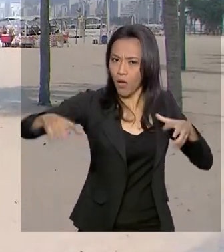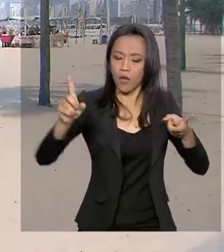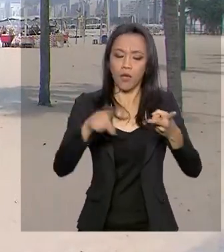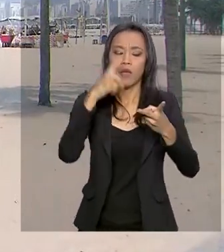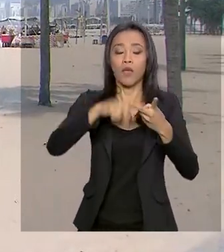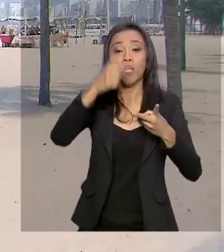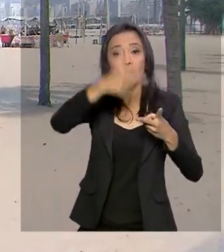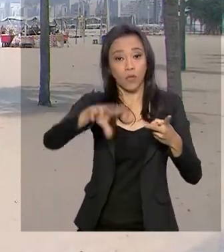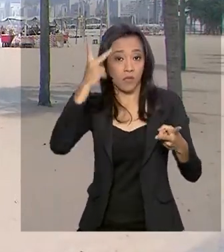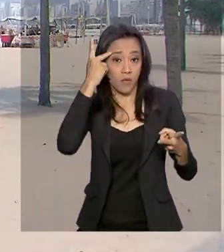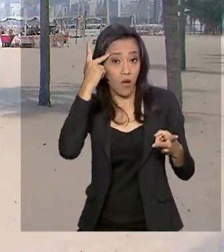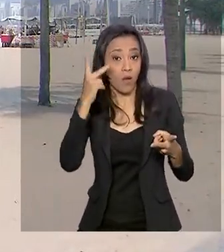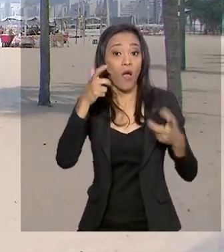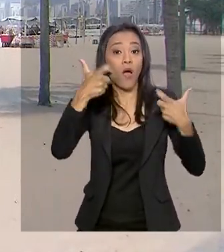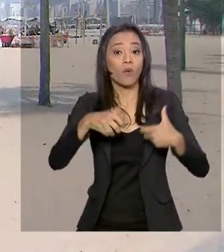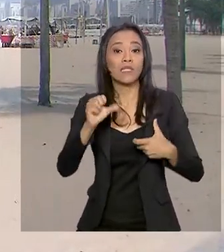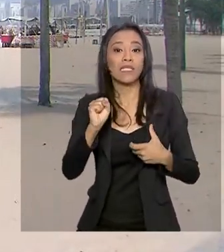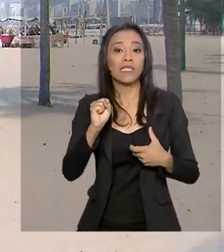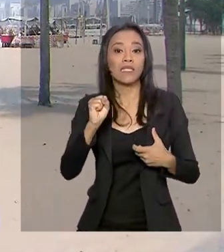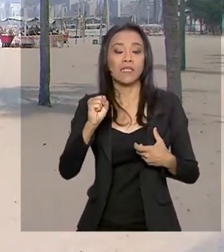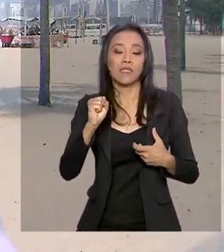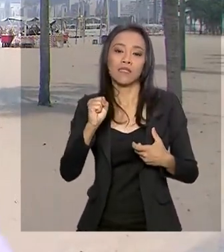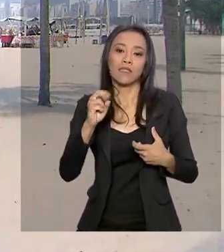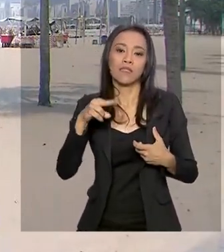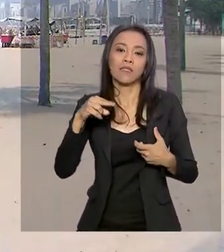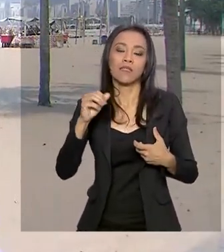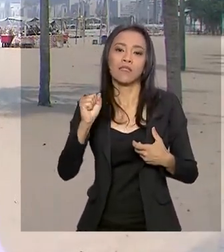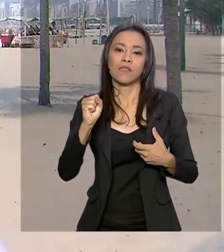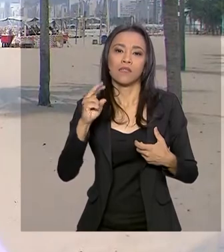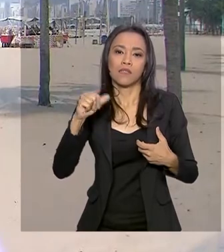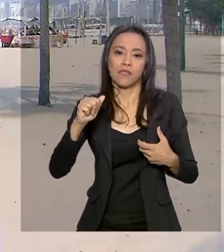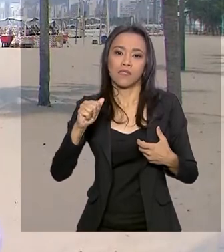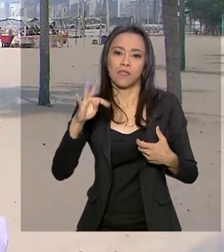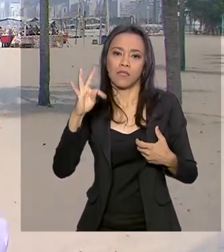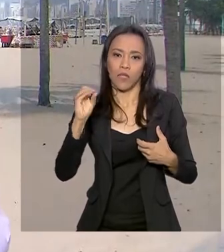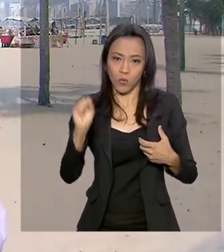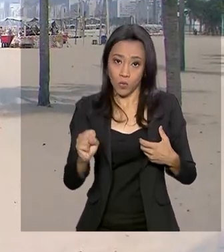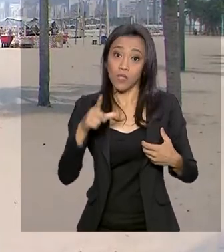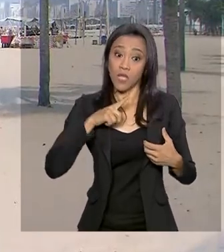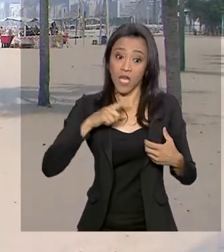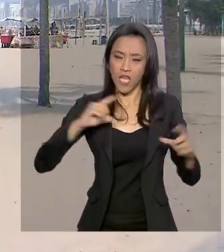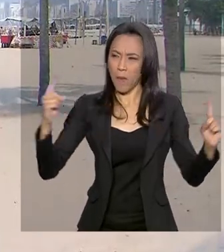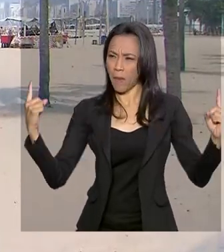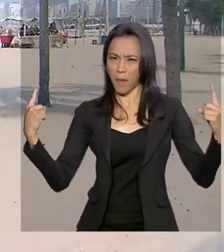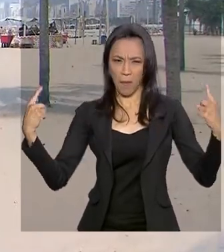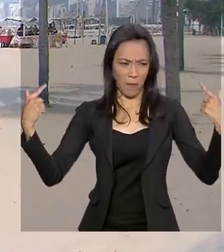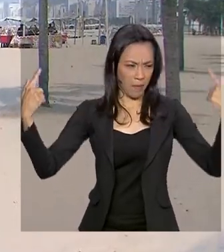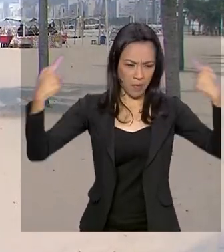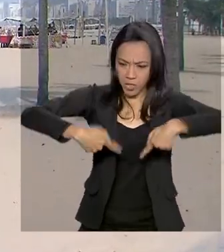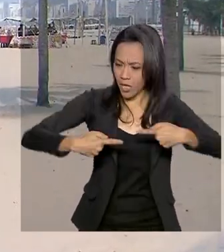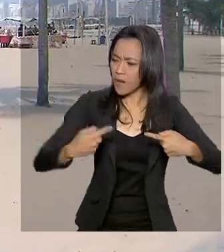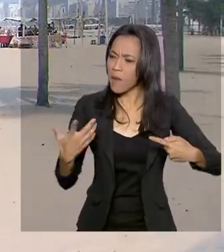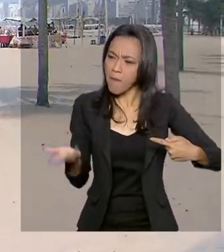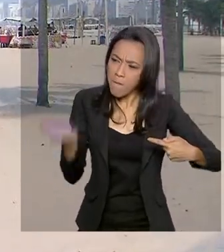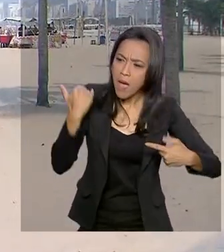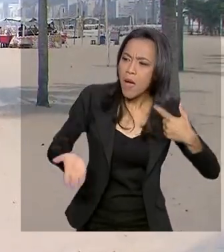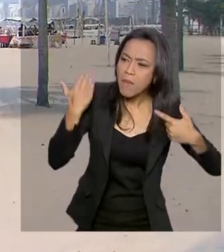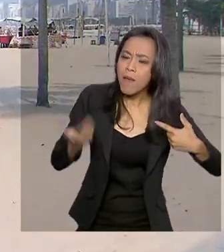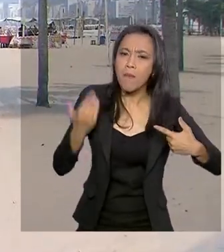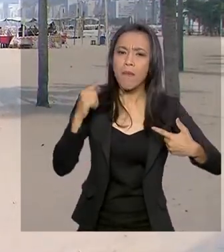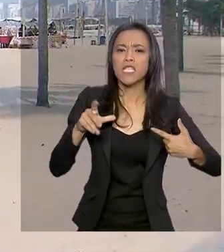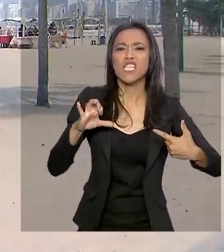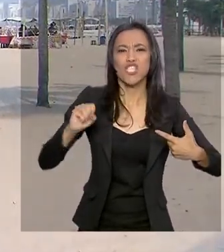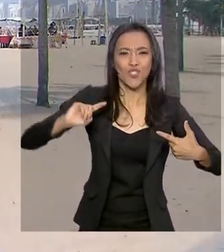santos aqui no rio de janeiro exatamente aqui em copacabana vai haver uma gincana onde o vencedor será aquele que tirar mais lixo tanto da